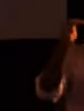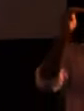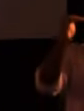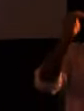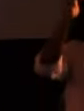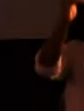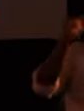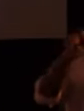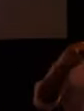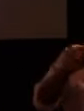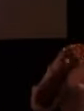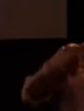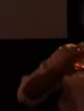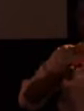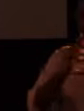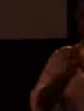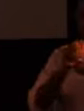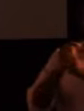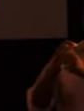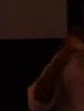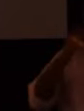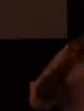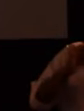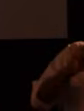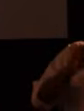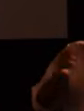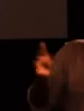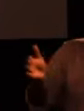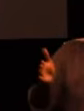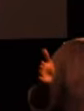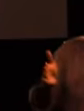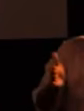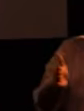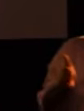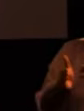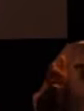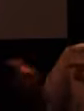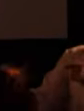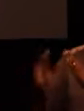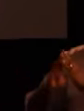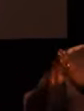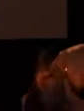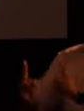na fórmula para gerar um cálculo de recuo maior. Pode